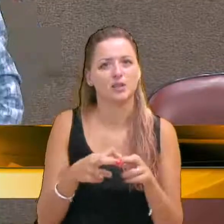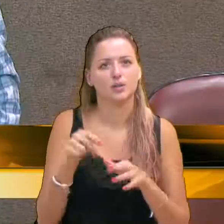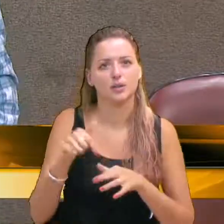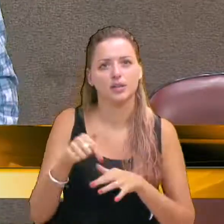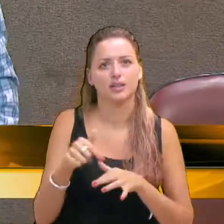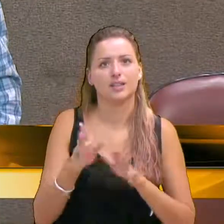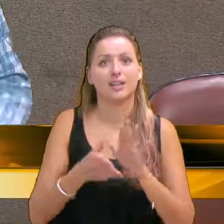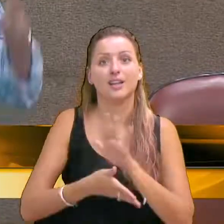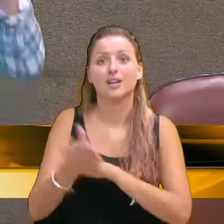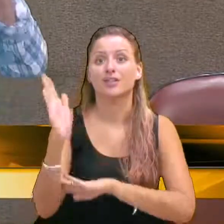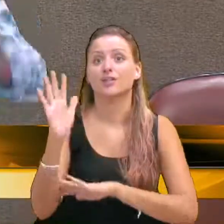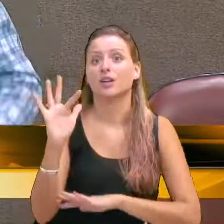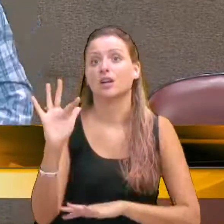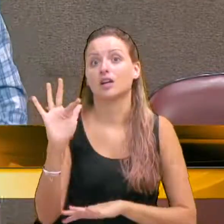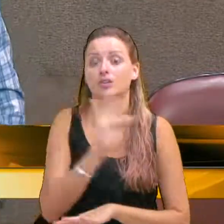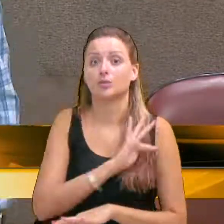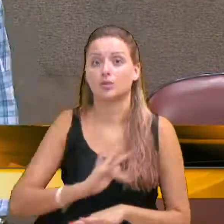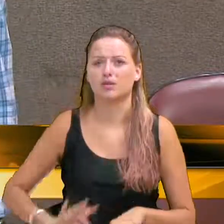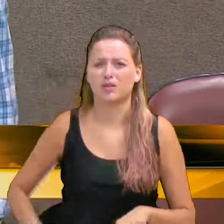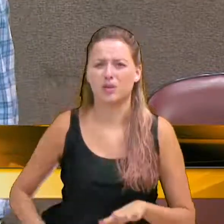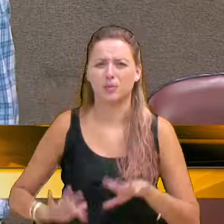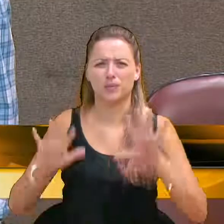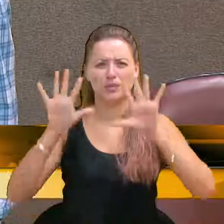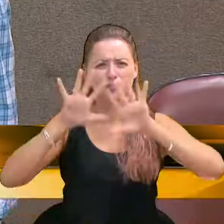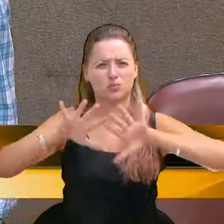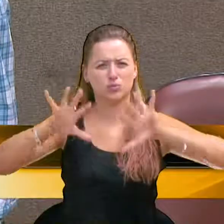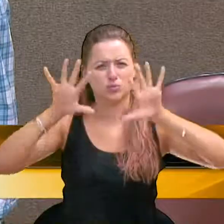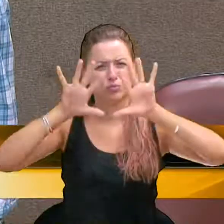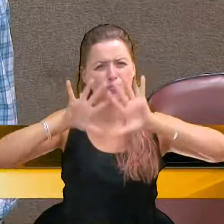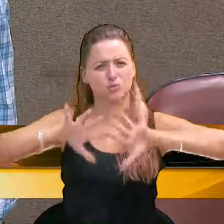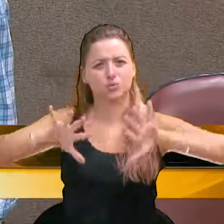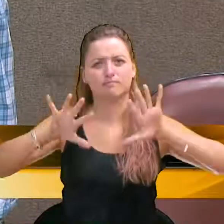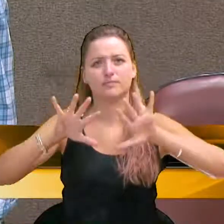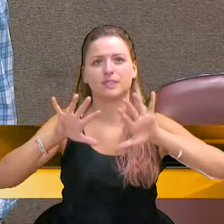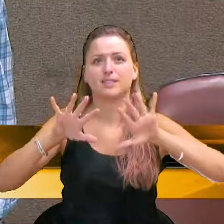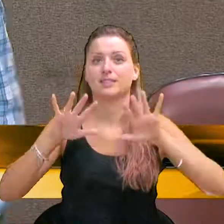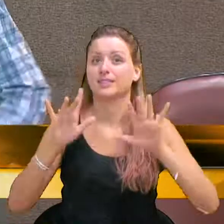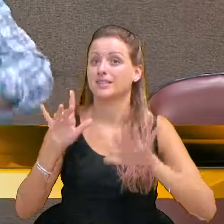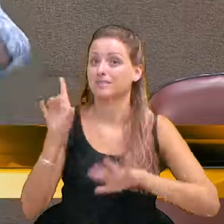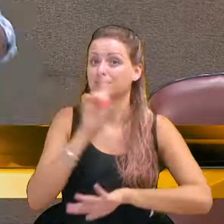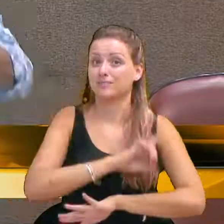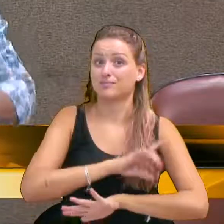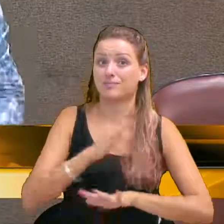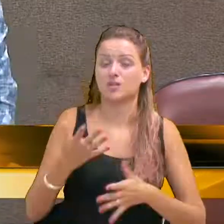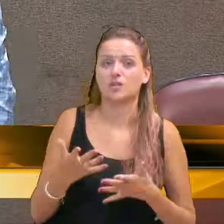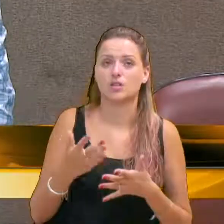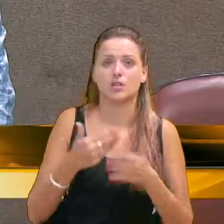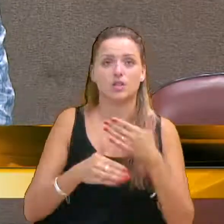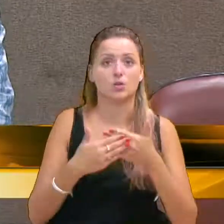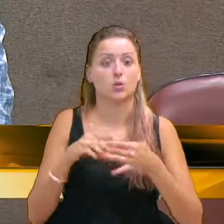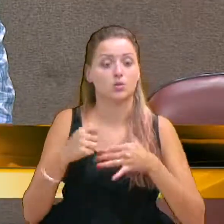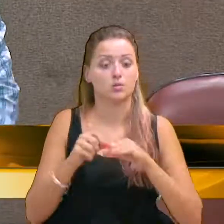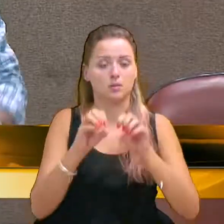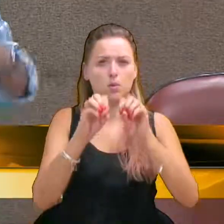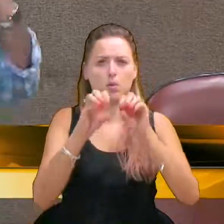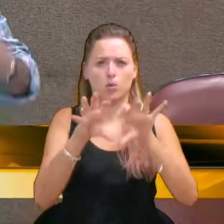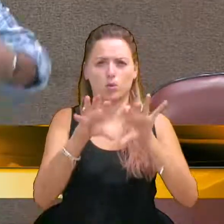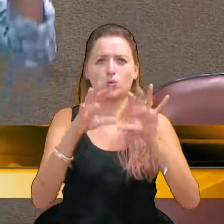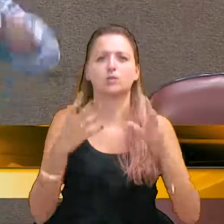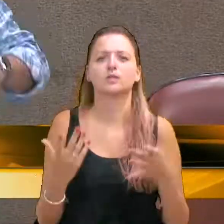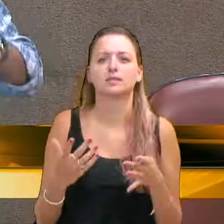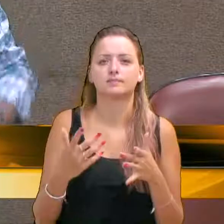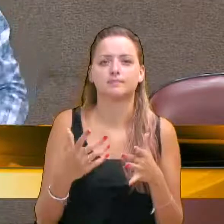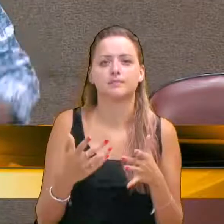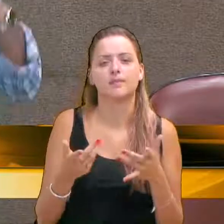para Farroupilha, com aquela cerração de dia, que todo mundo tem que ligar o farol. Então nós